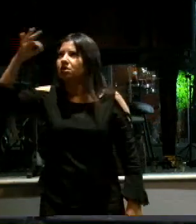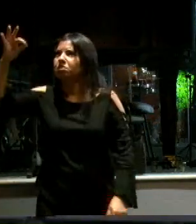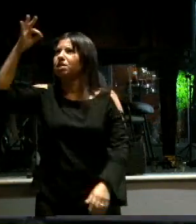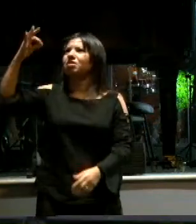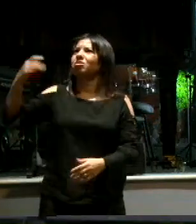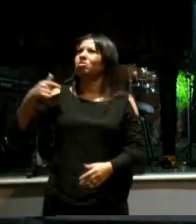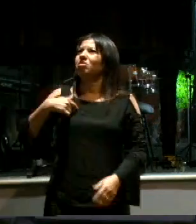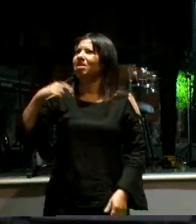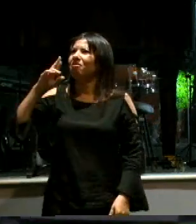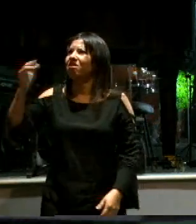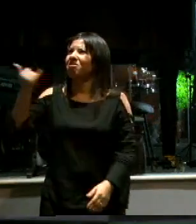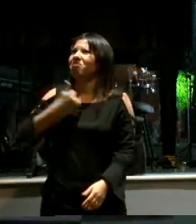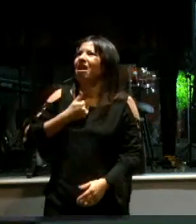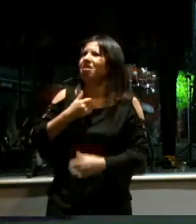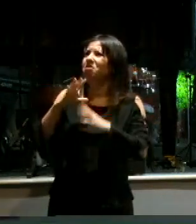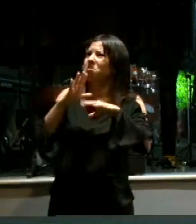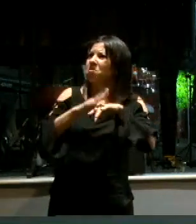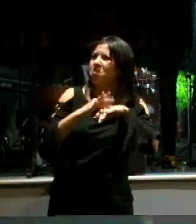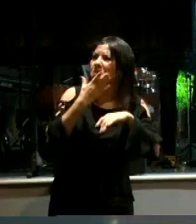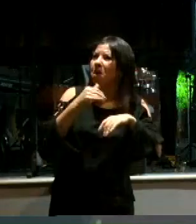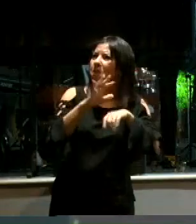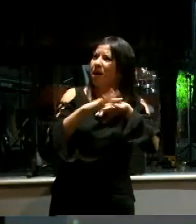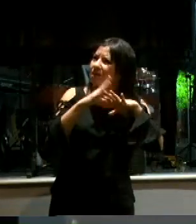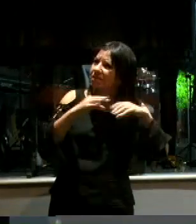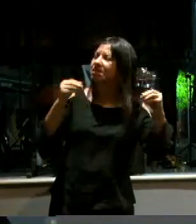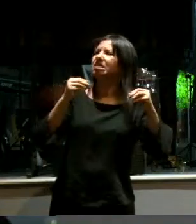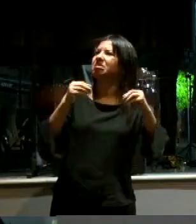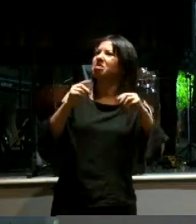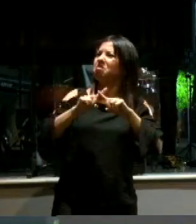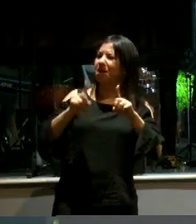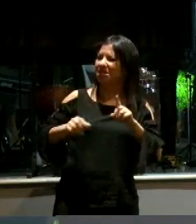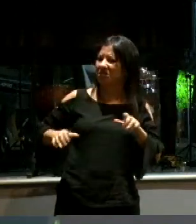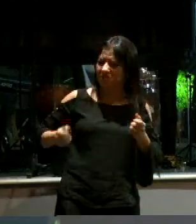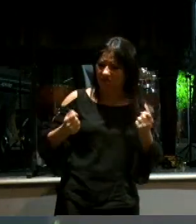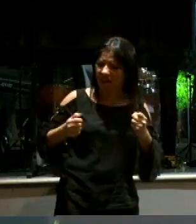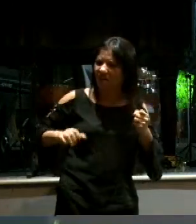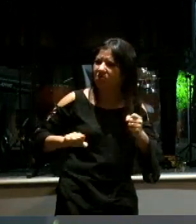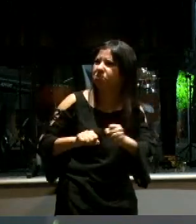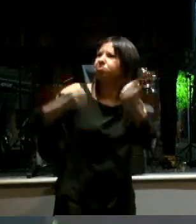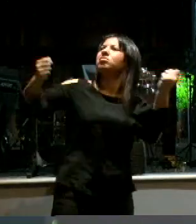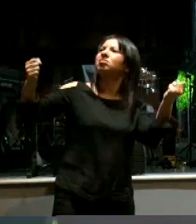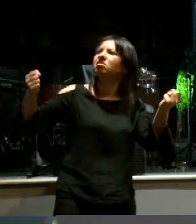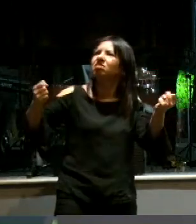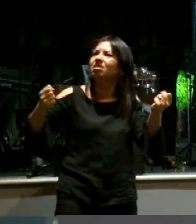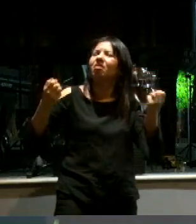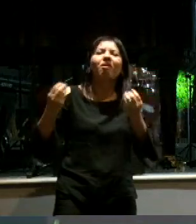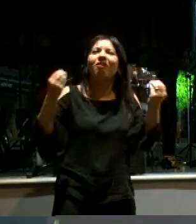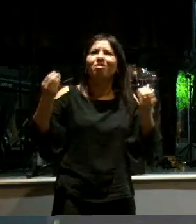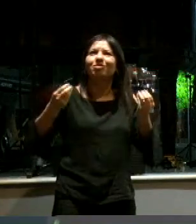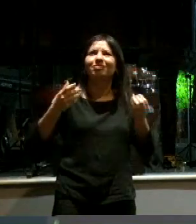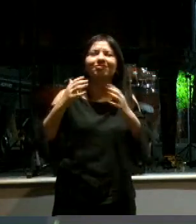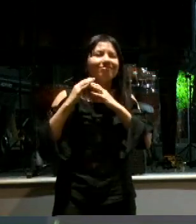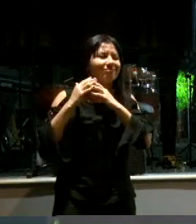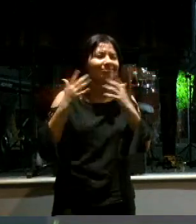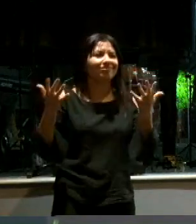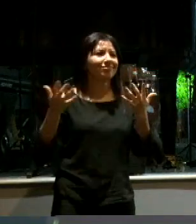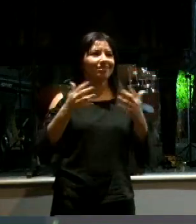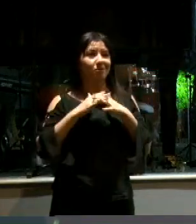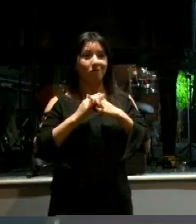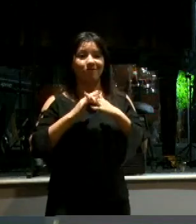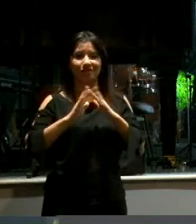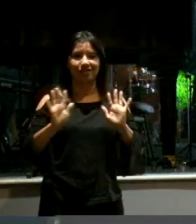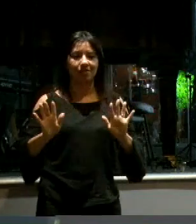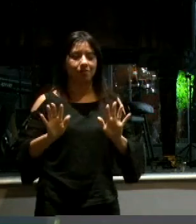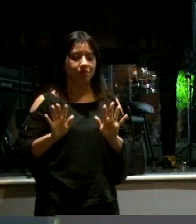Eu não estou entendendo o que está acontecendo aí. Aí eu pus a mão no câmbio e falei: se é o Senhor, que ele volte a